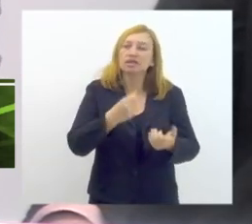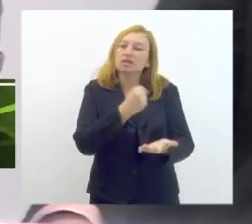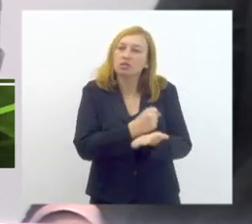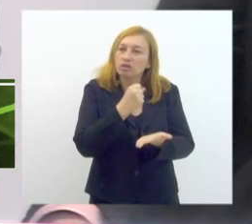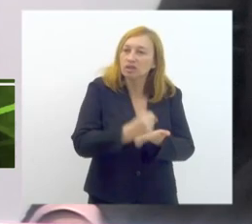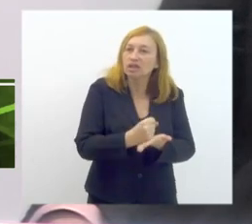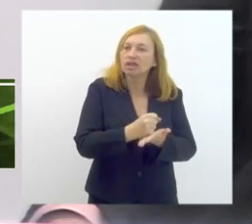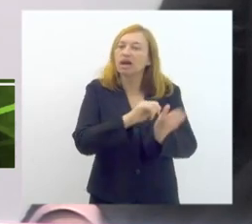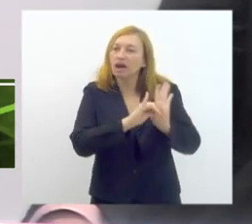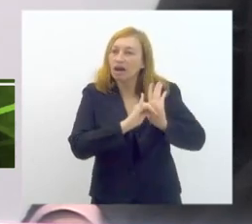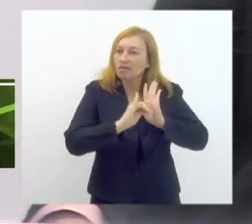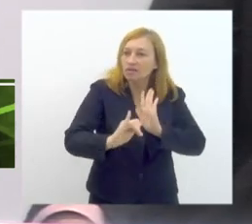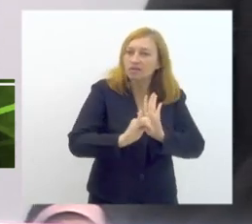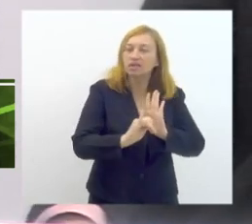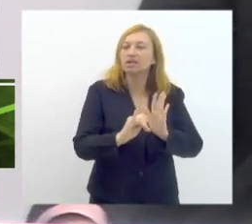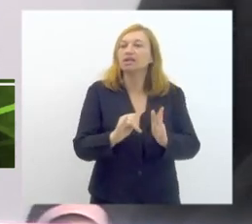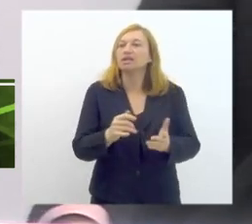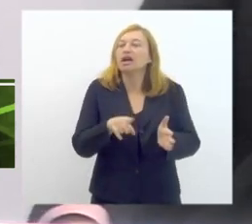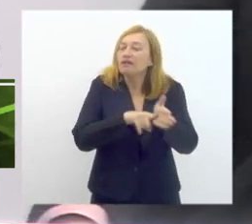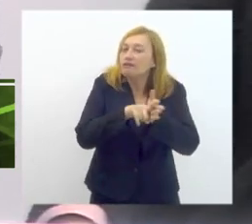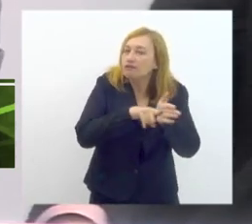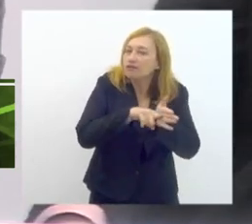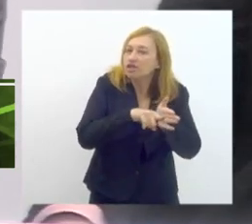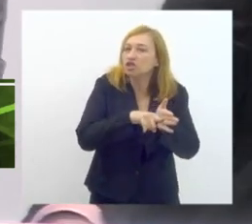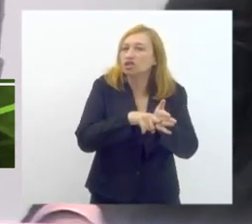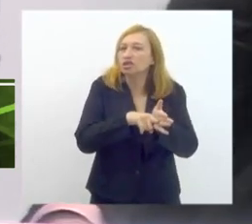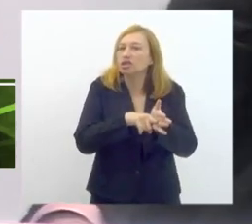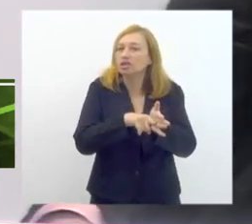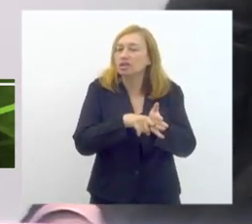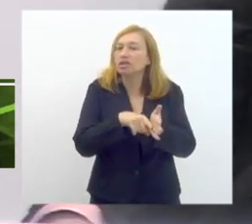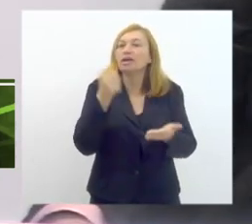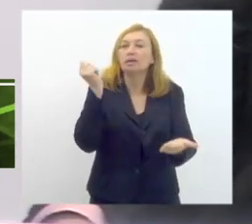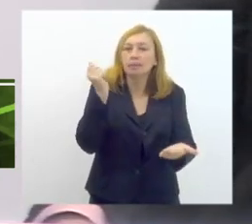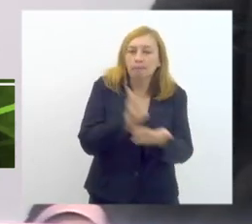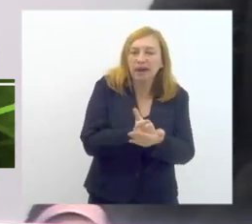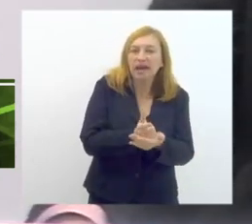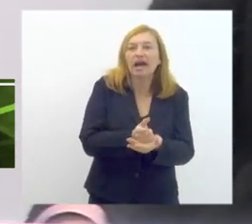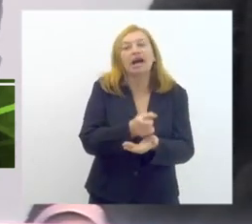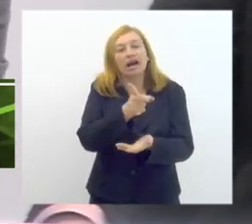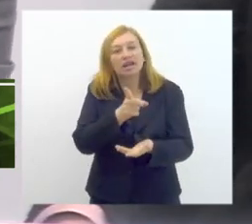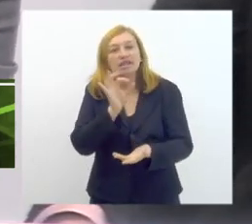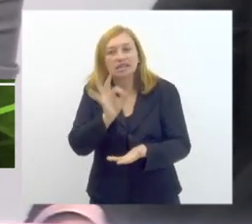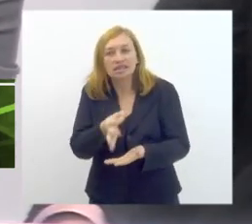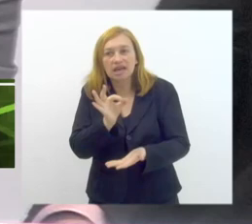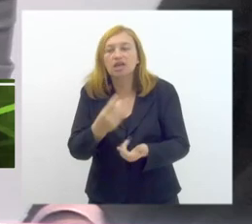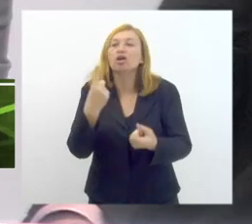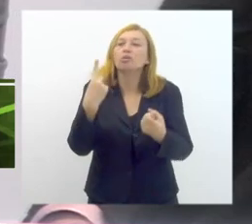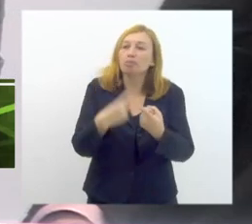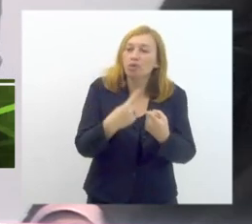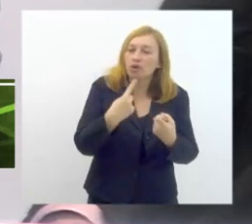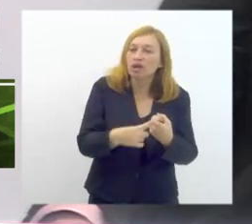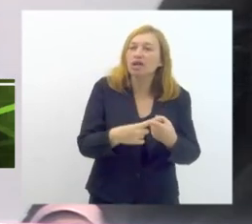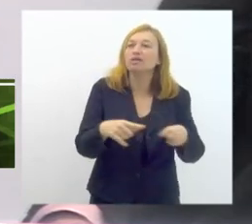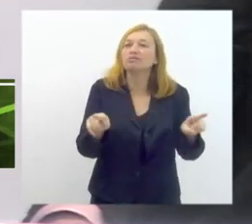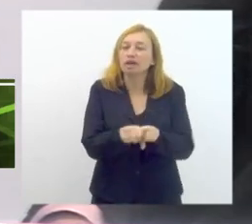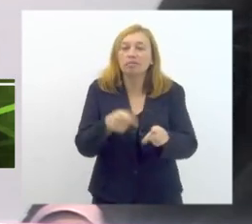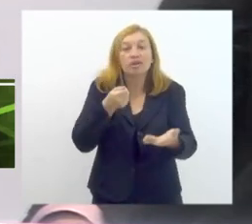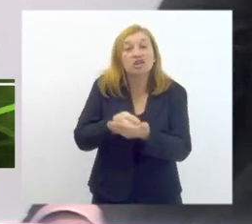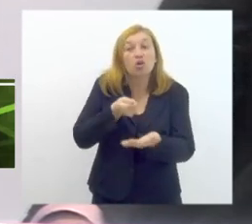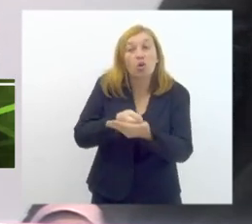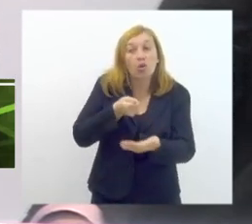que publicar, tem que fiscalizar, tem que pagar em dia, porque isso também vai ser